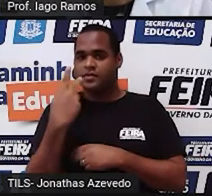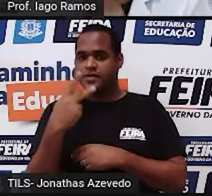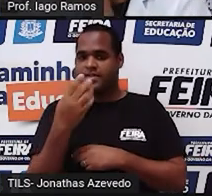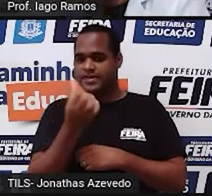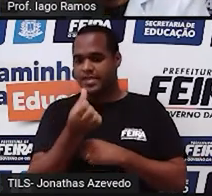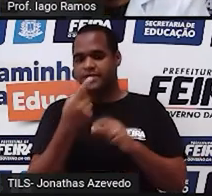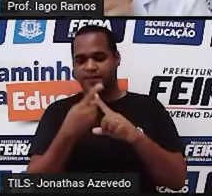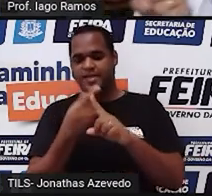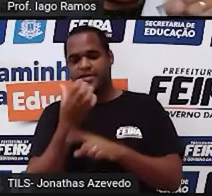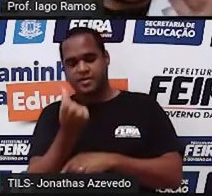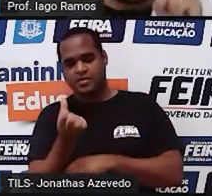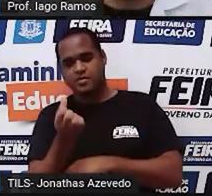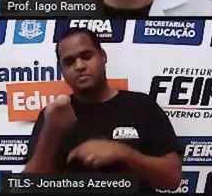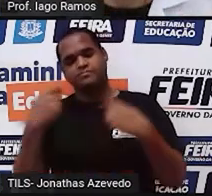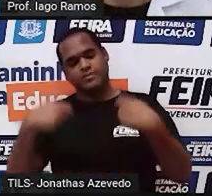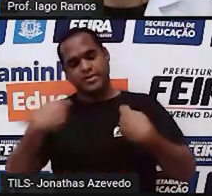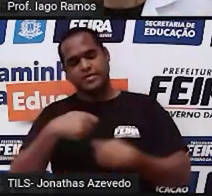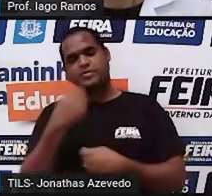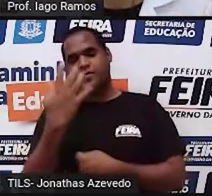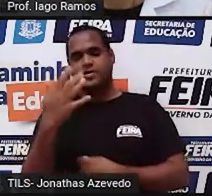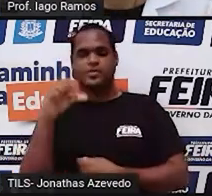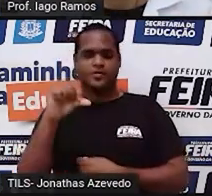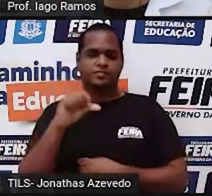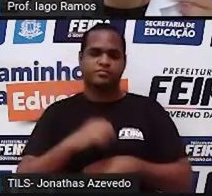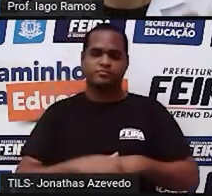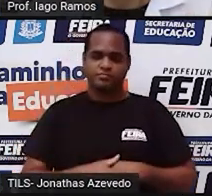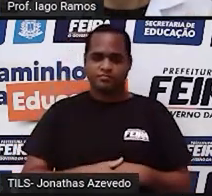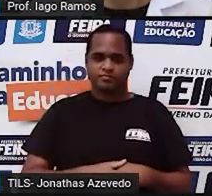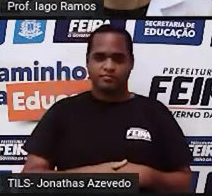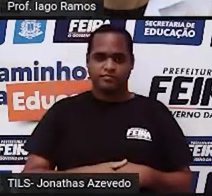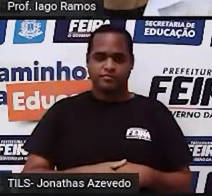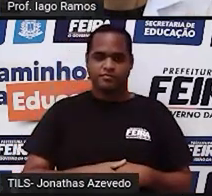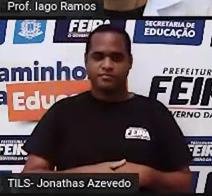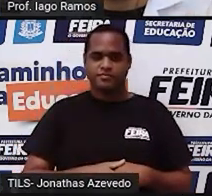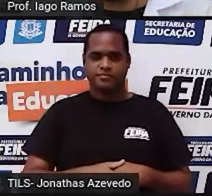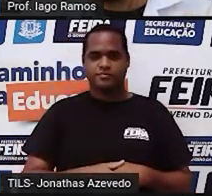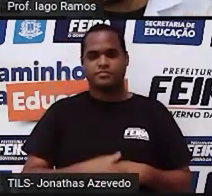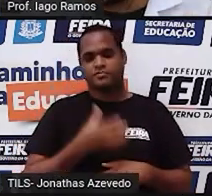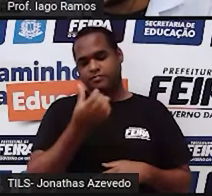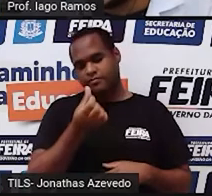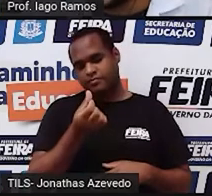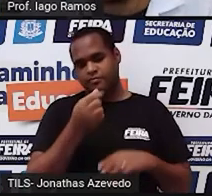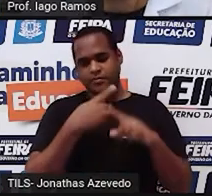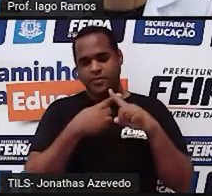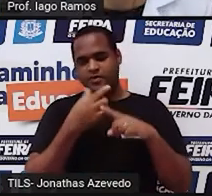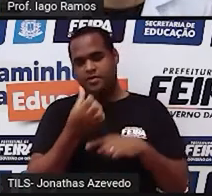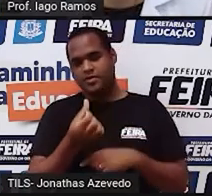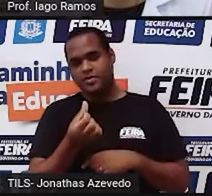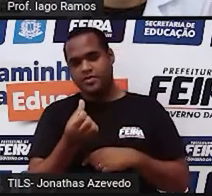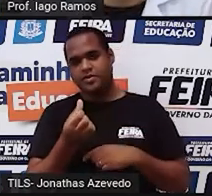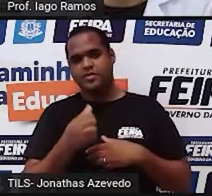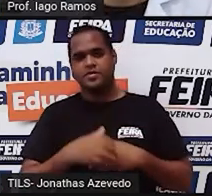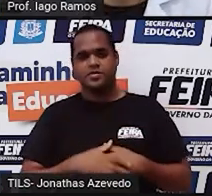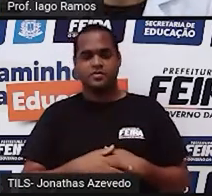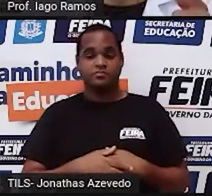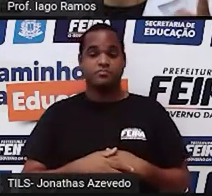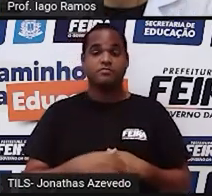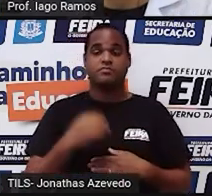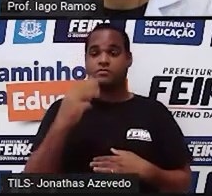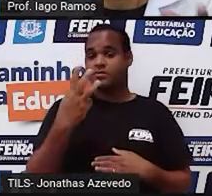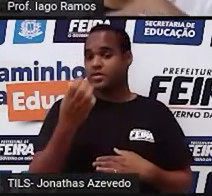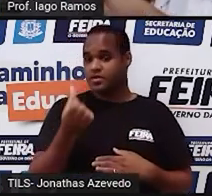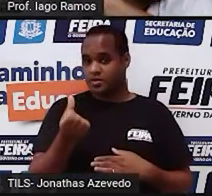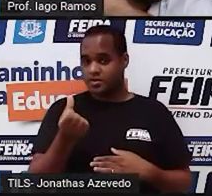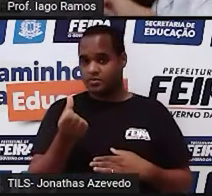fizer 6 x 6 tem que dar 49 mas quanto é 6 vezes 6 x 6 X6 é